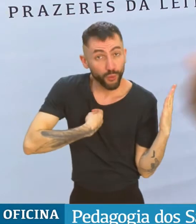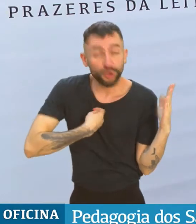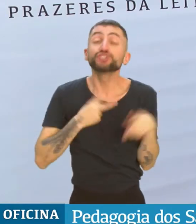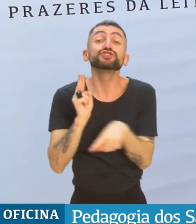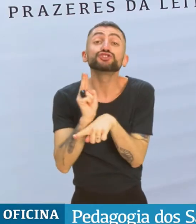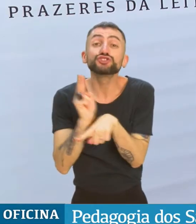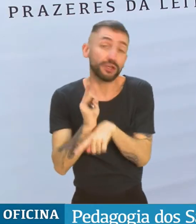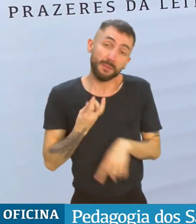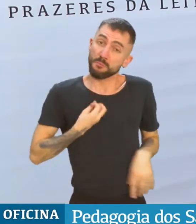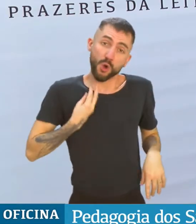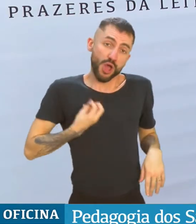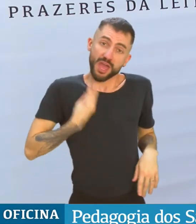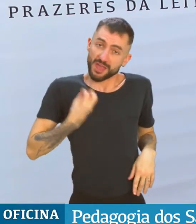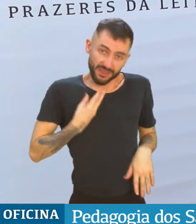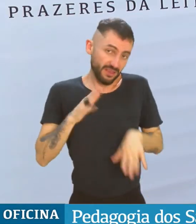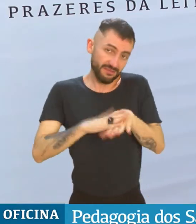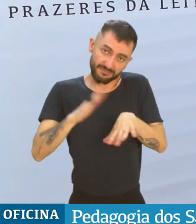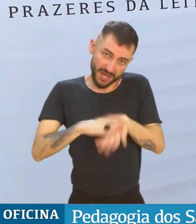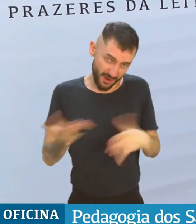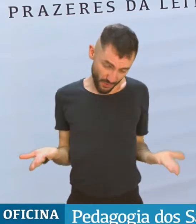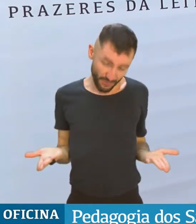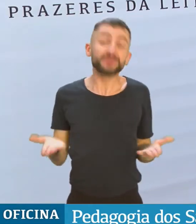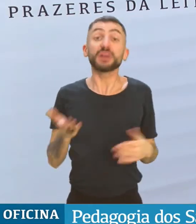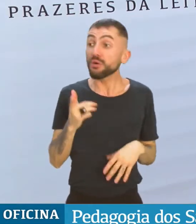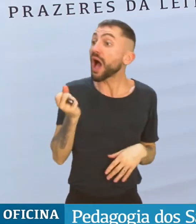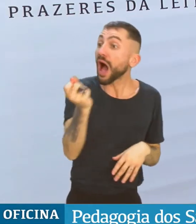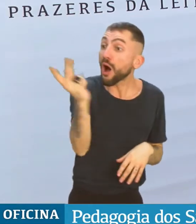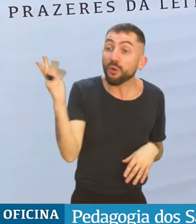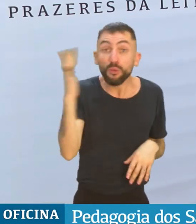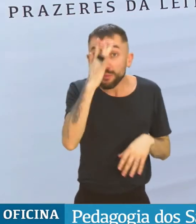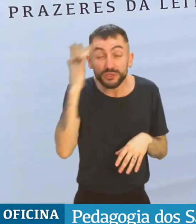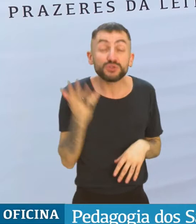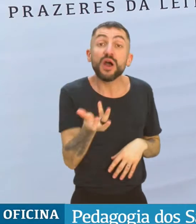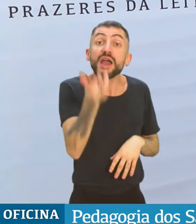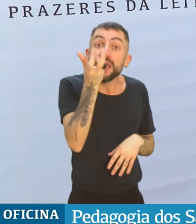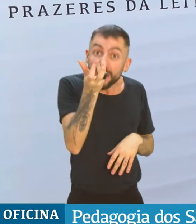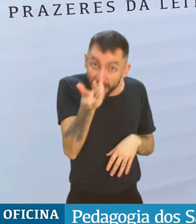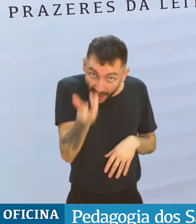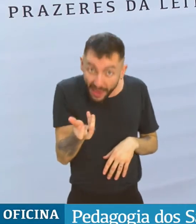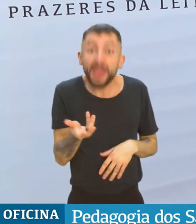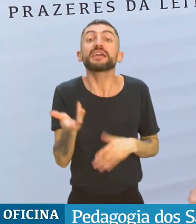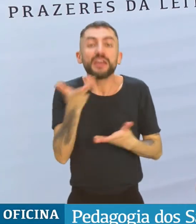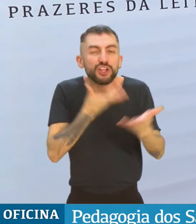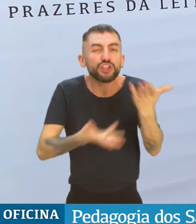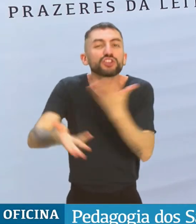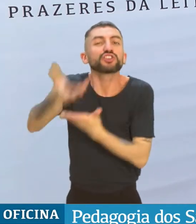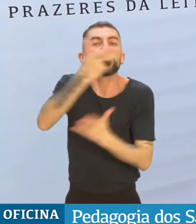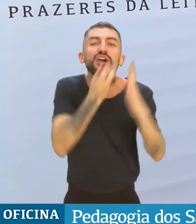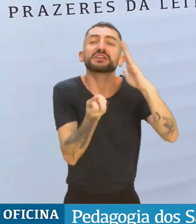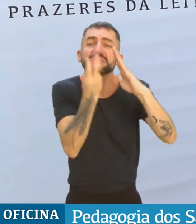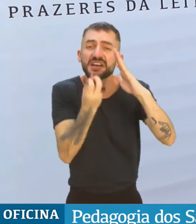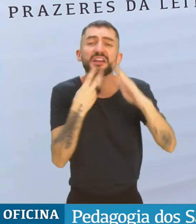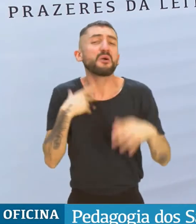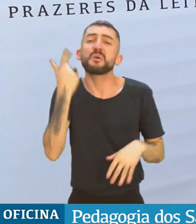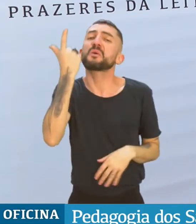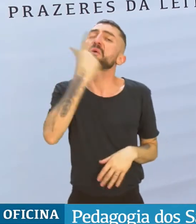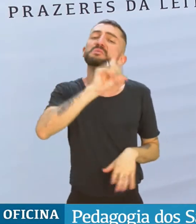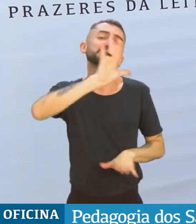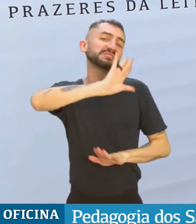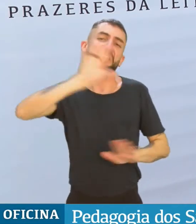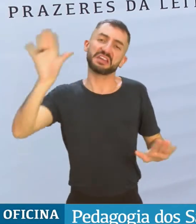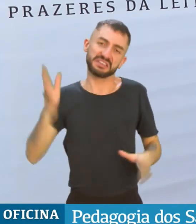outras pessoas. Então, se você tem um poeta, se você tem pessoas interessadas em fazer essa troca, o sarau, ele acontece,